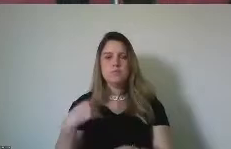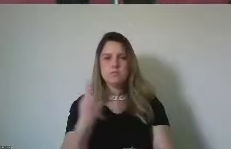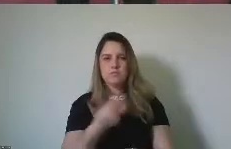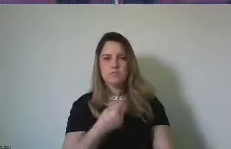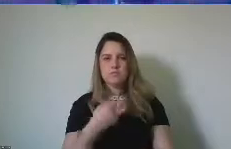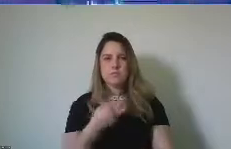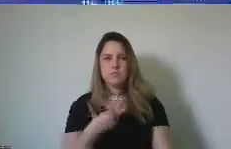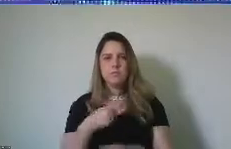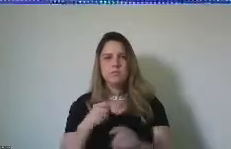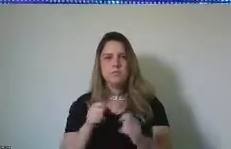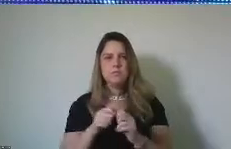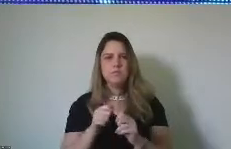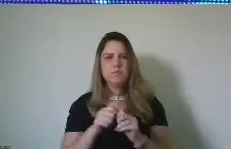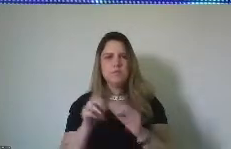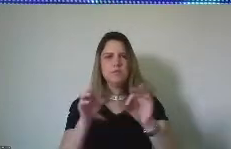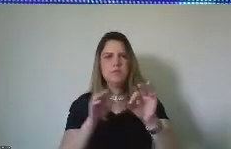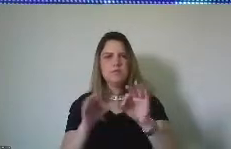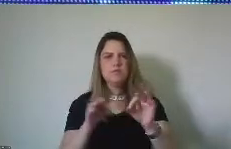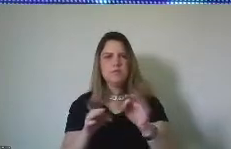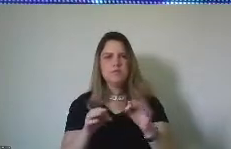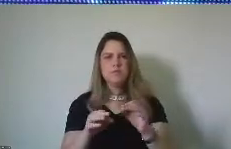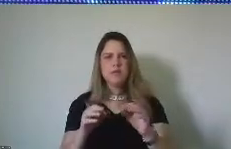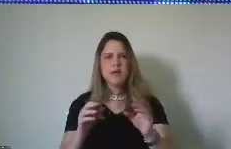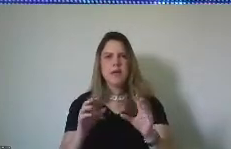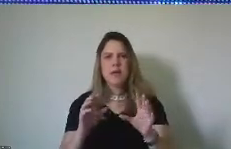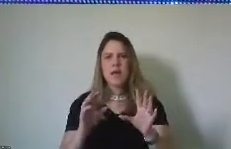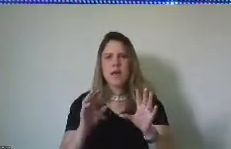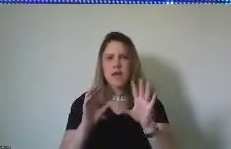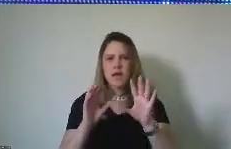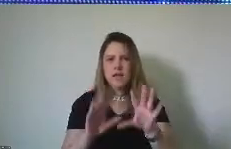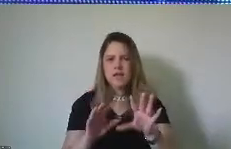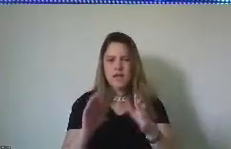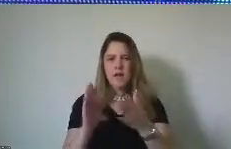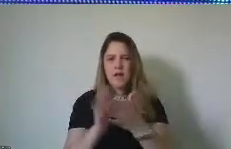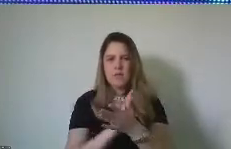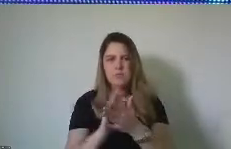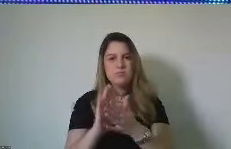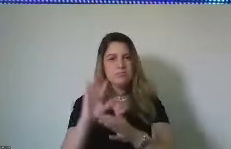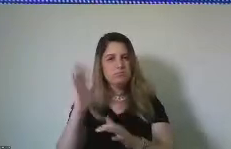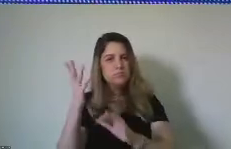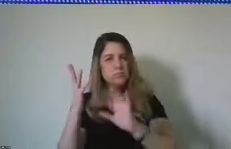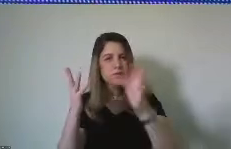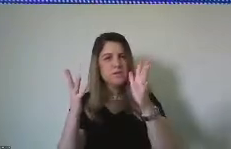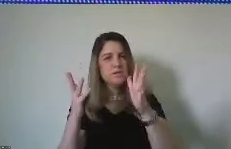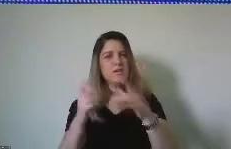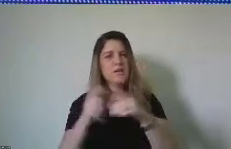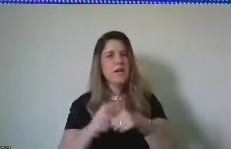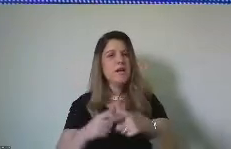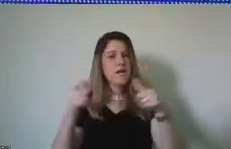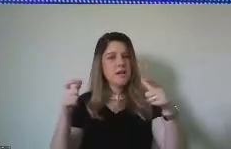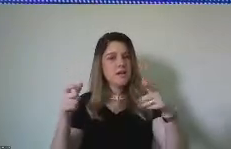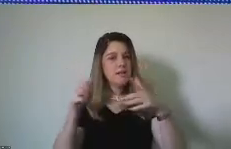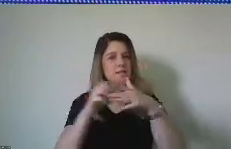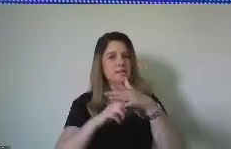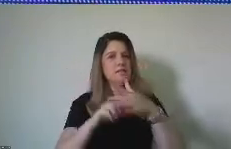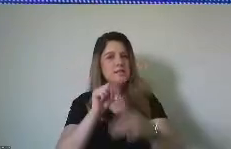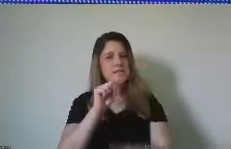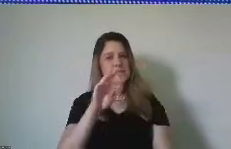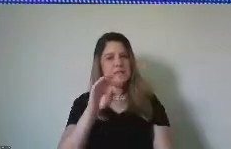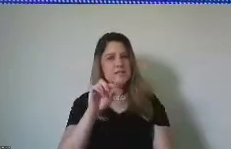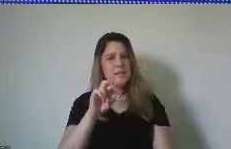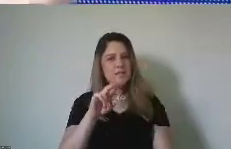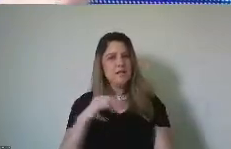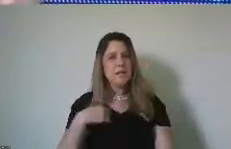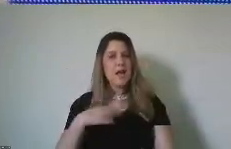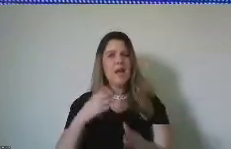precisa tomar cuidado quando a gente fala às vezes quer agressivo alguns desastres né a gente tá falando de grandes players do setor que estão Ali há muito tempo e